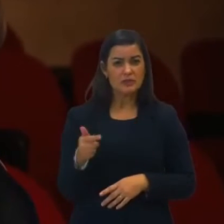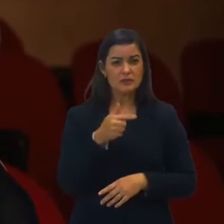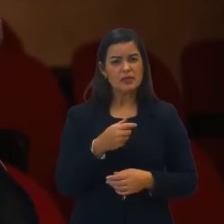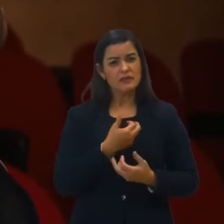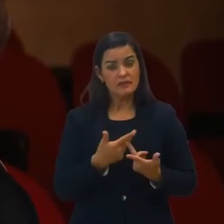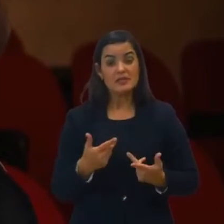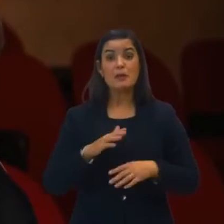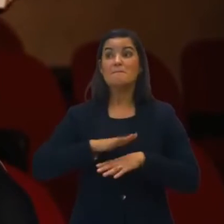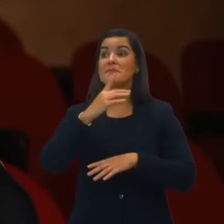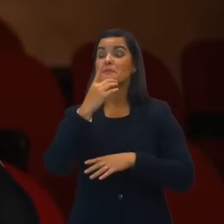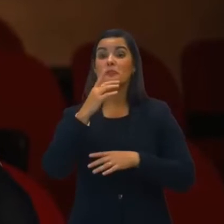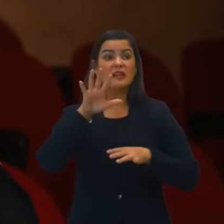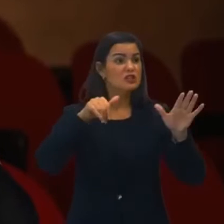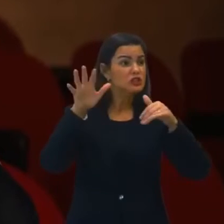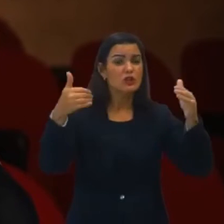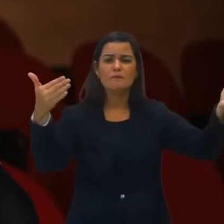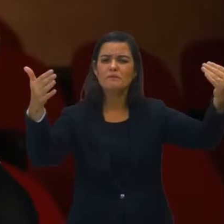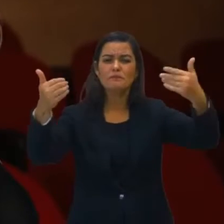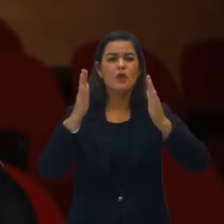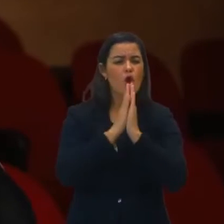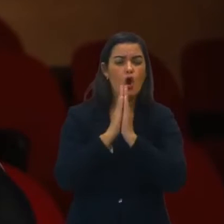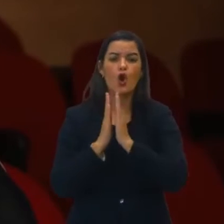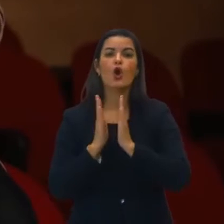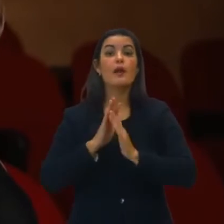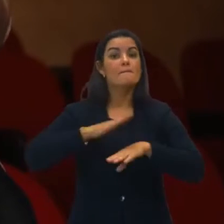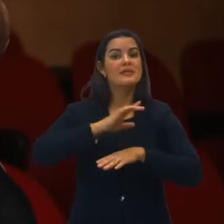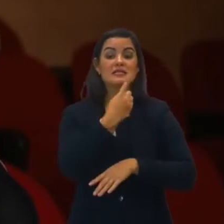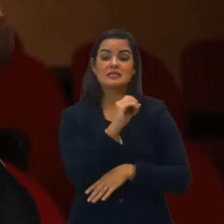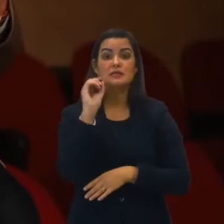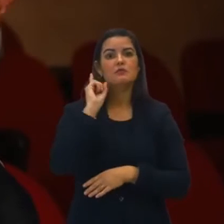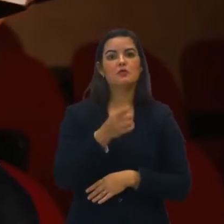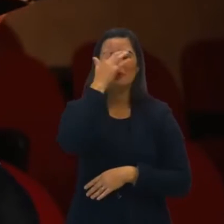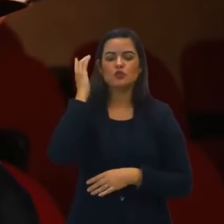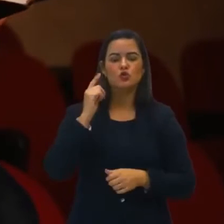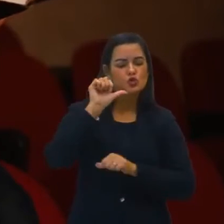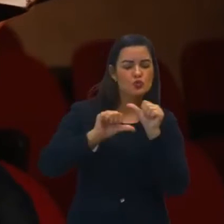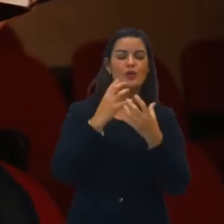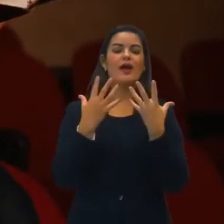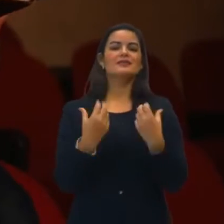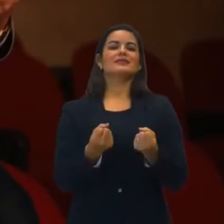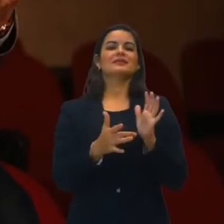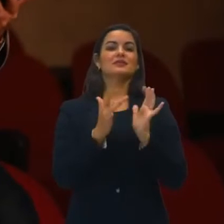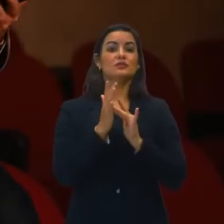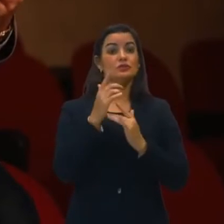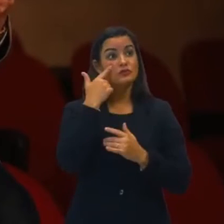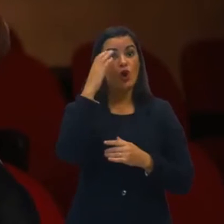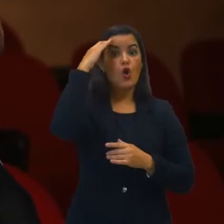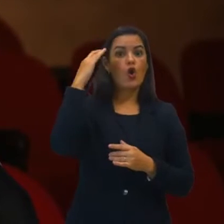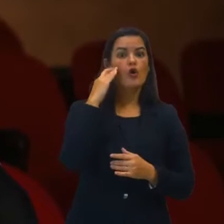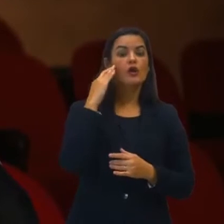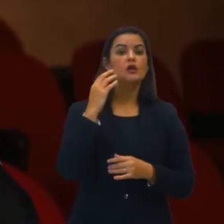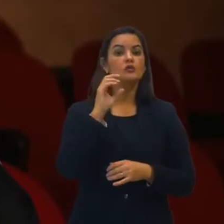mil pessoas estavam convertidas. Olha o reavivamento em 1907 na Coreia do Sul, onde a